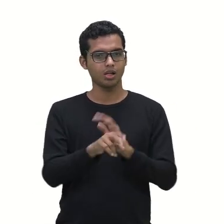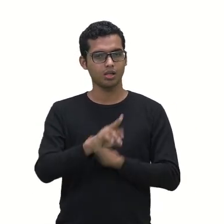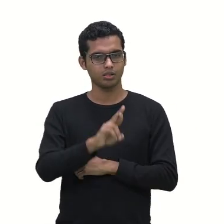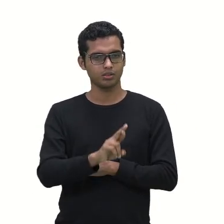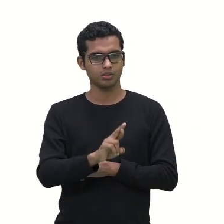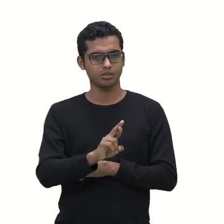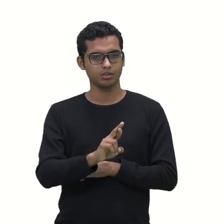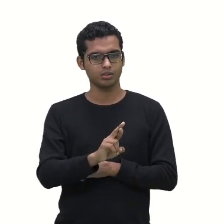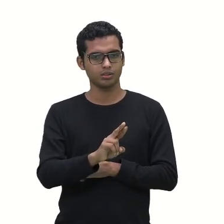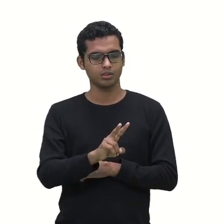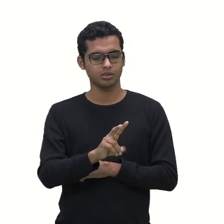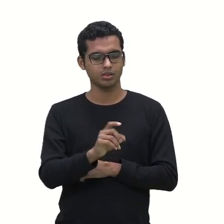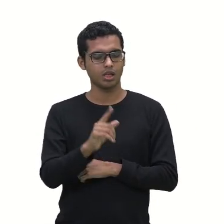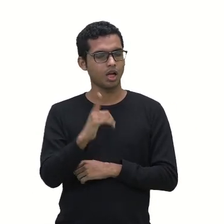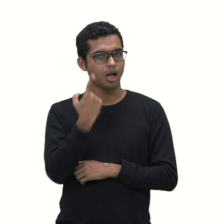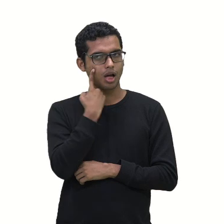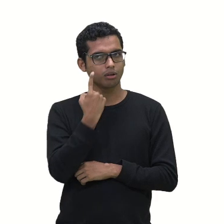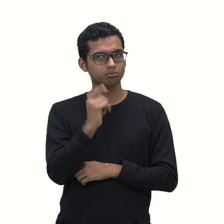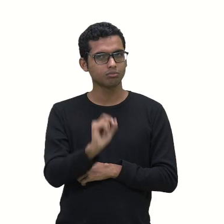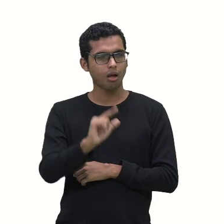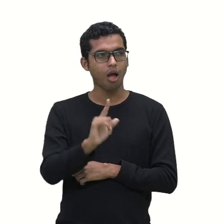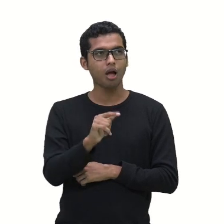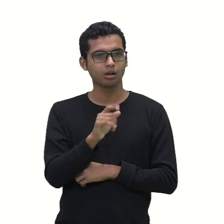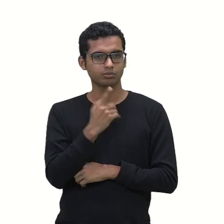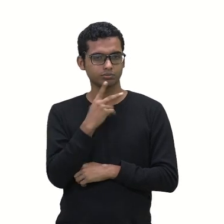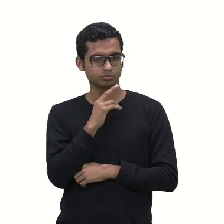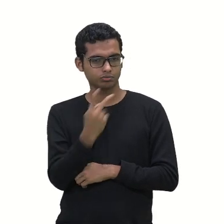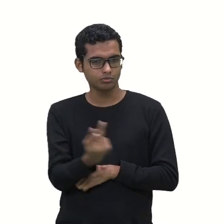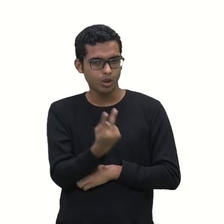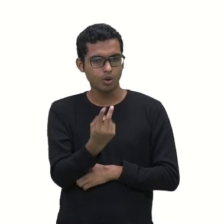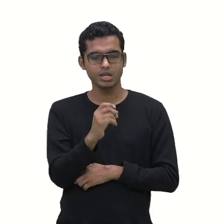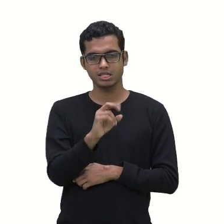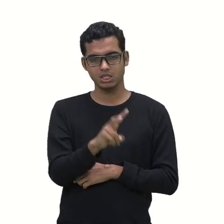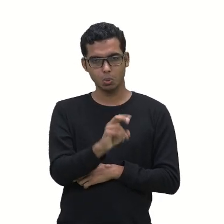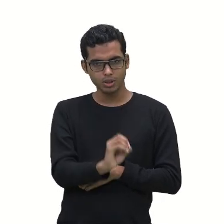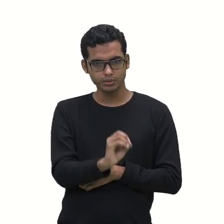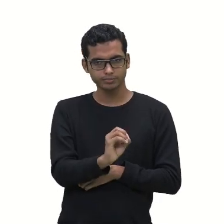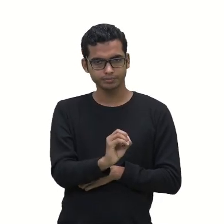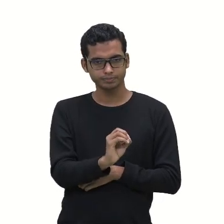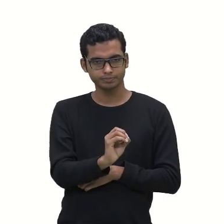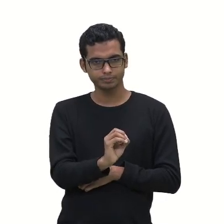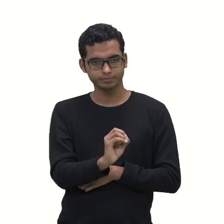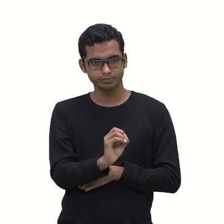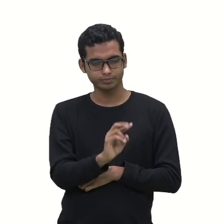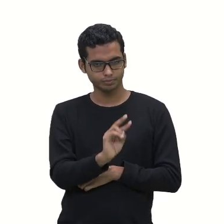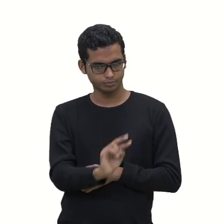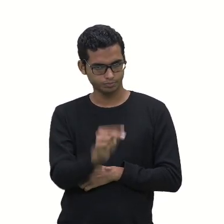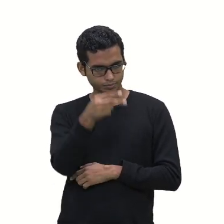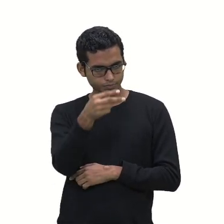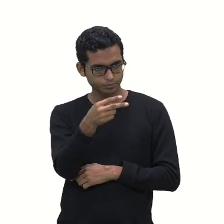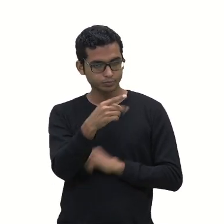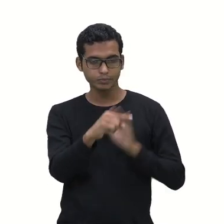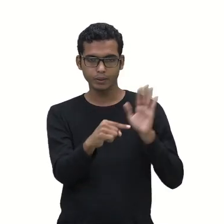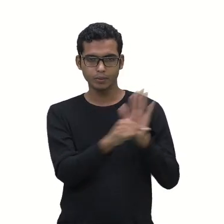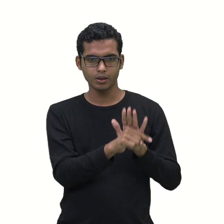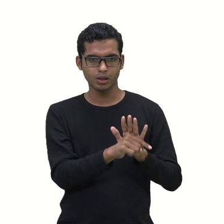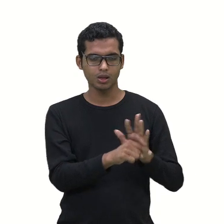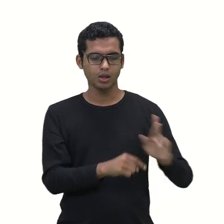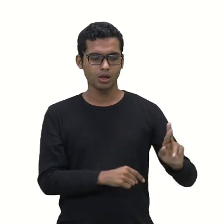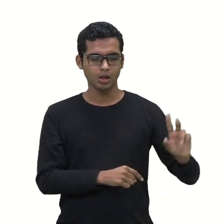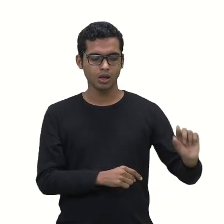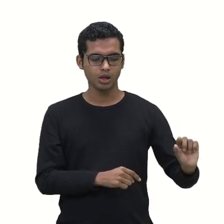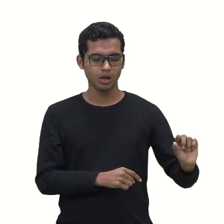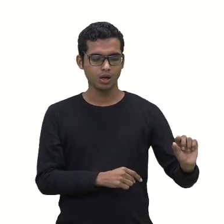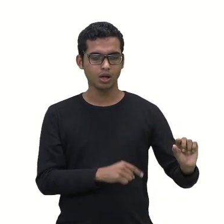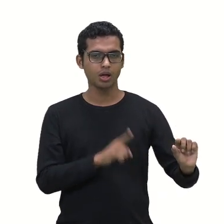ter 50 elevado ao quadrado menos o Rzinho elevado ao quadrado. Esse aí é